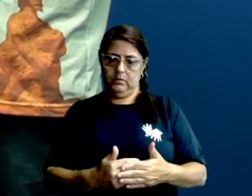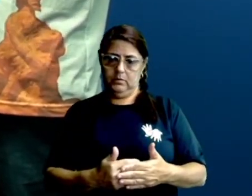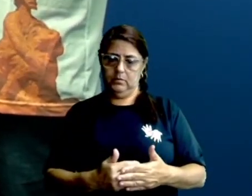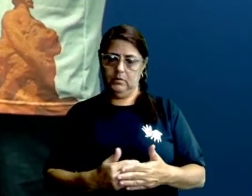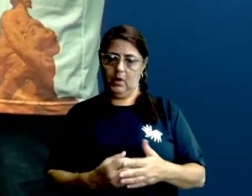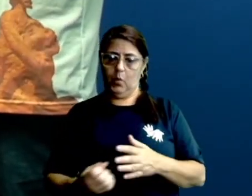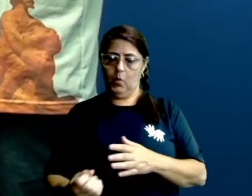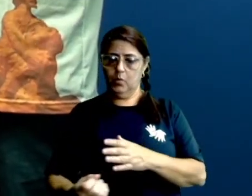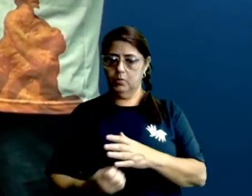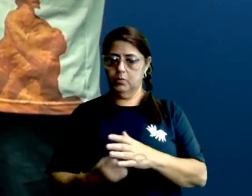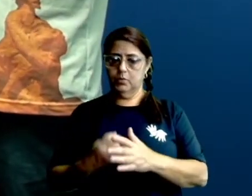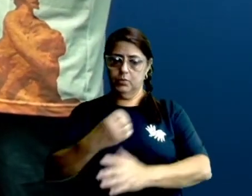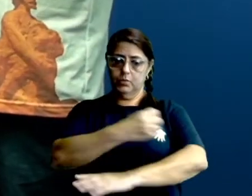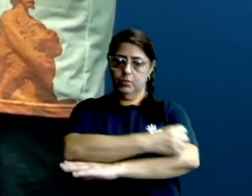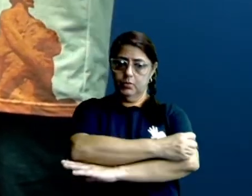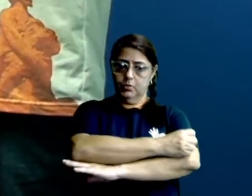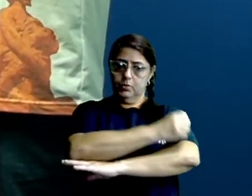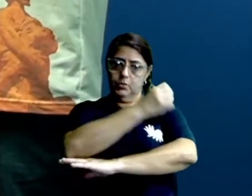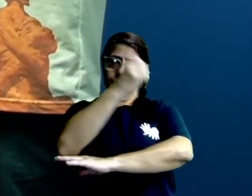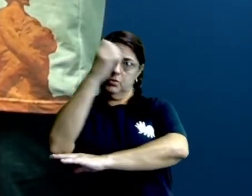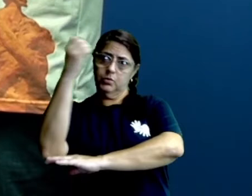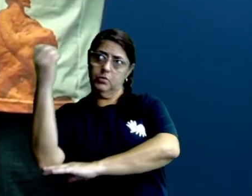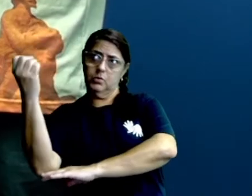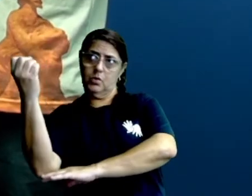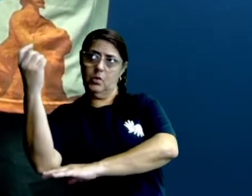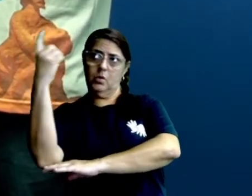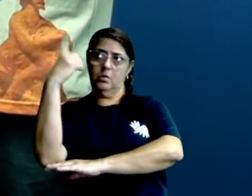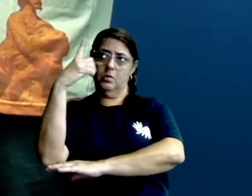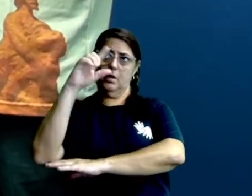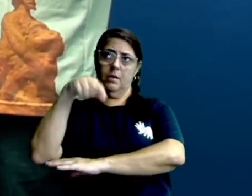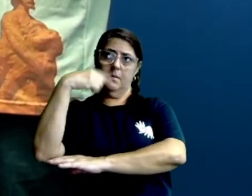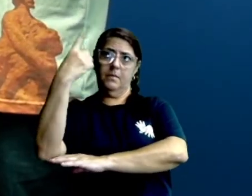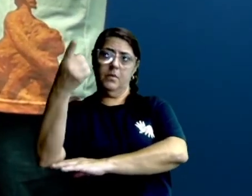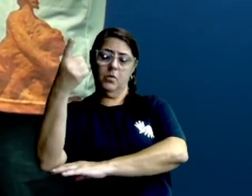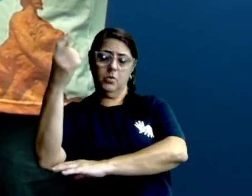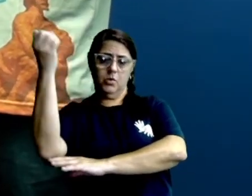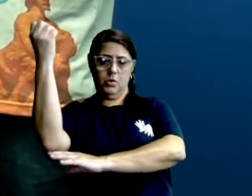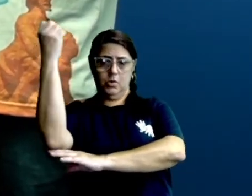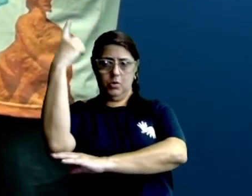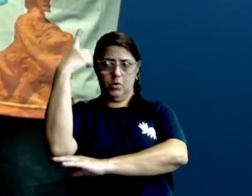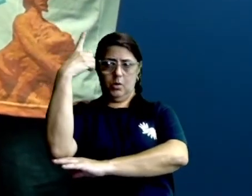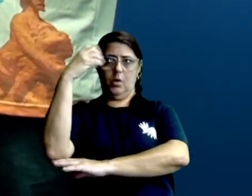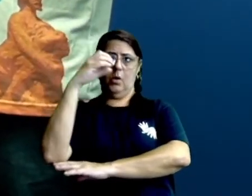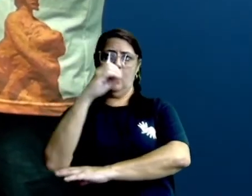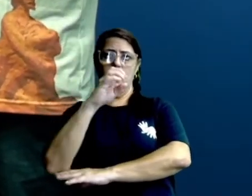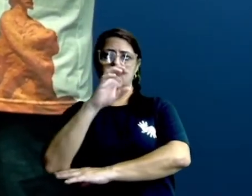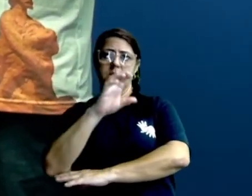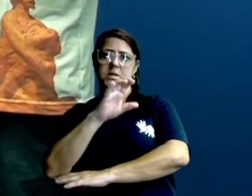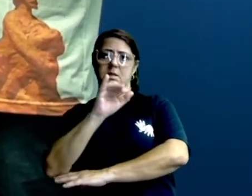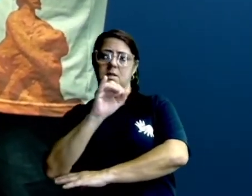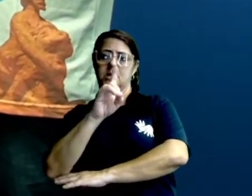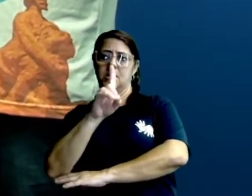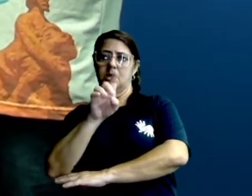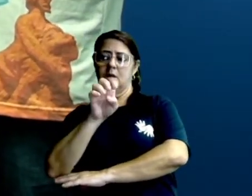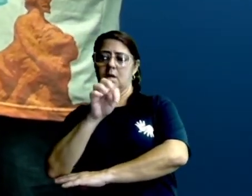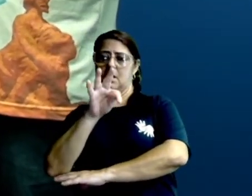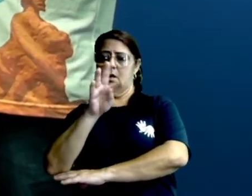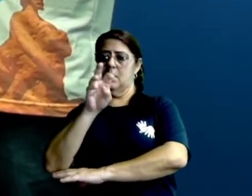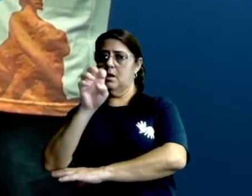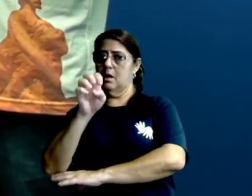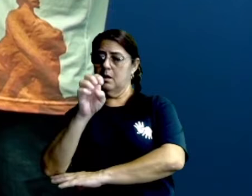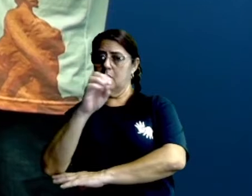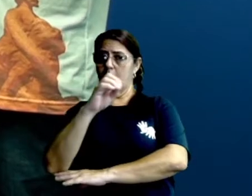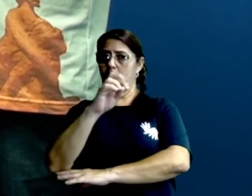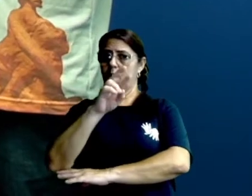Sol nasce é o Oriente, e o que está depois da Europa, né, onde o Sol se põe, é o Ocidente. Então, é uma visão, um conceito